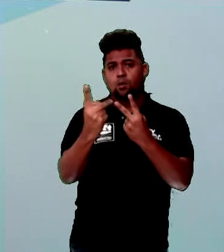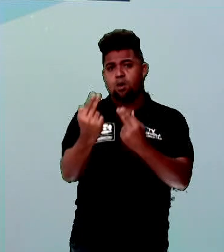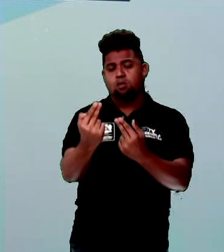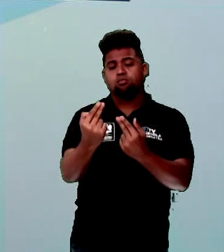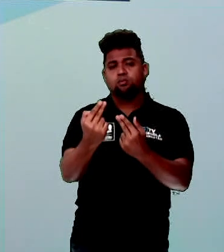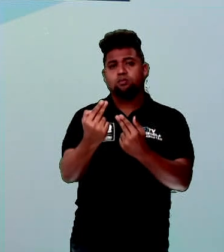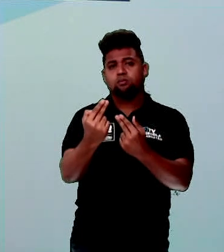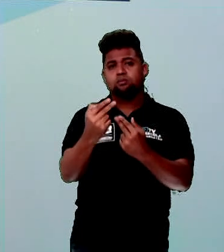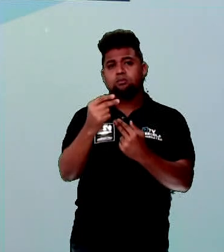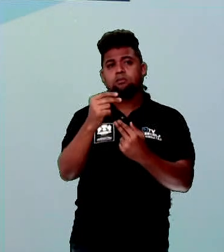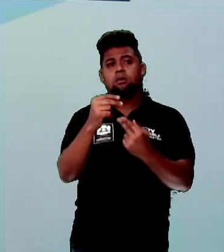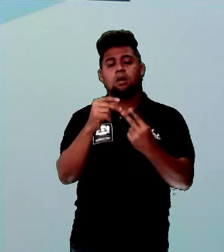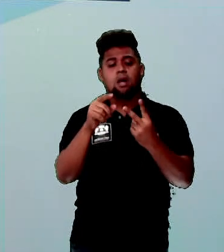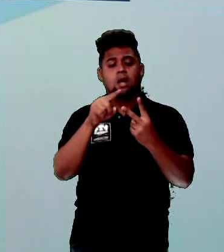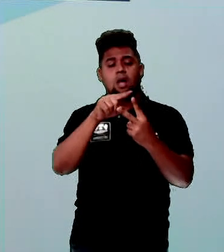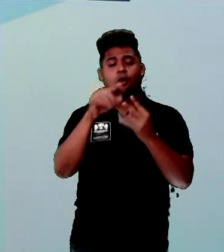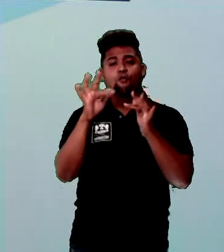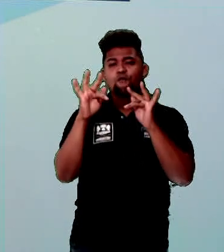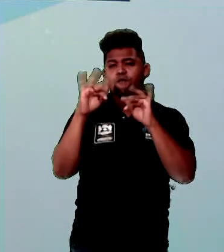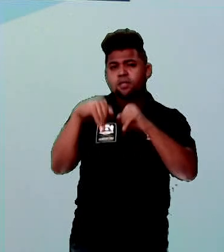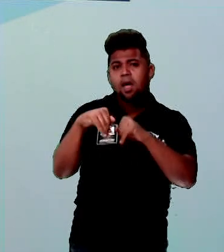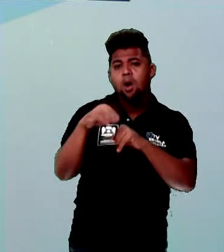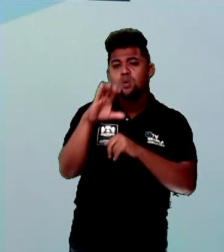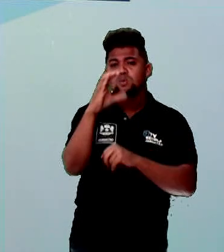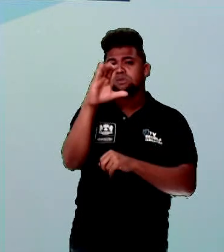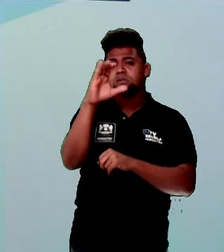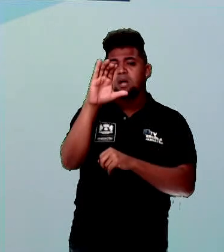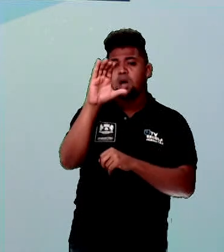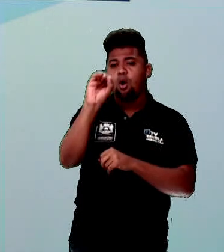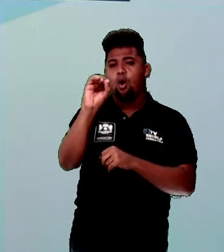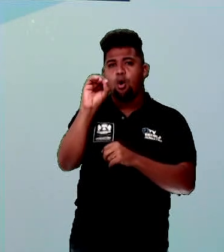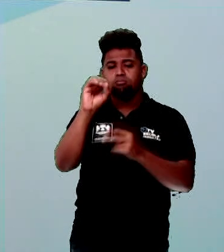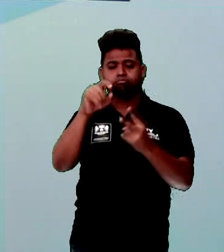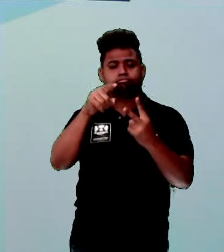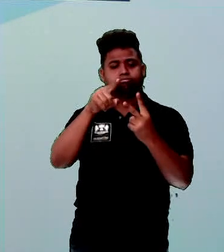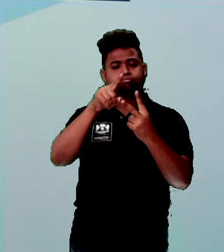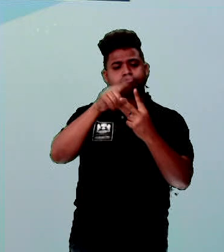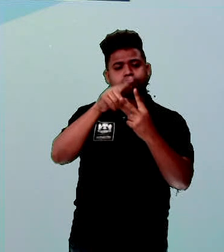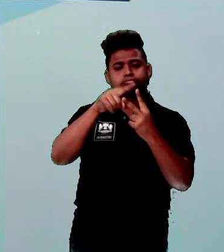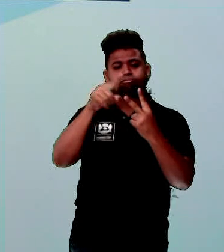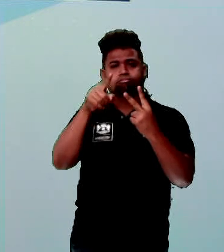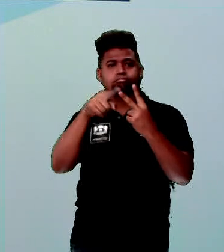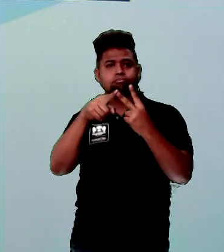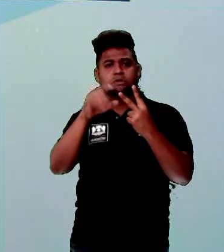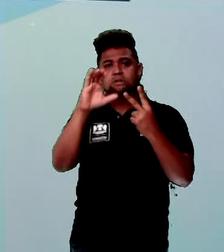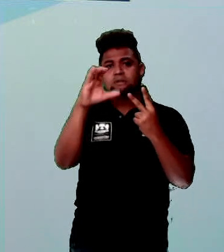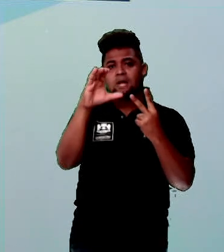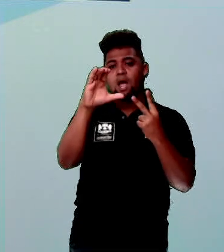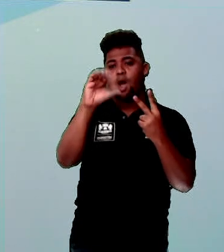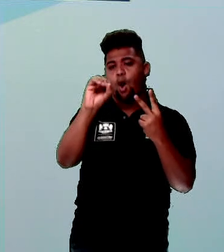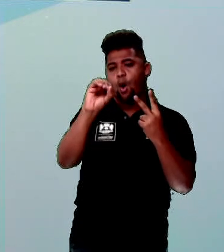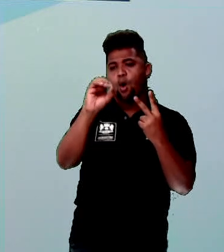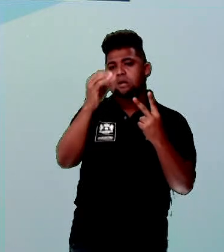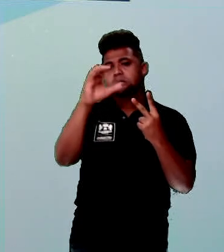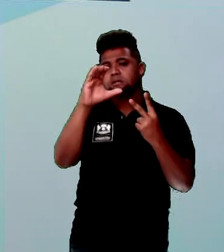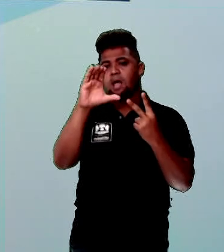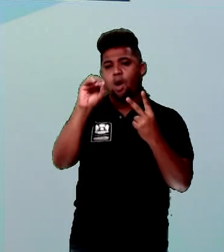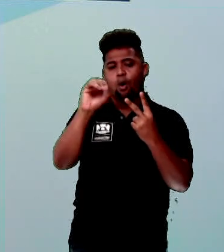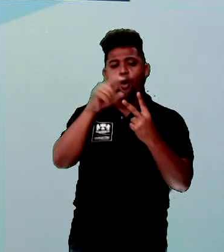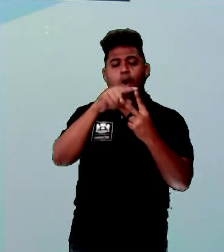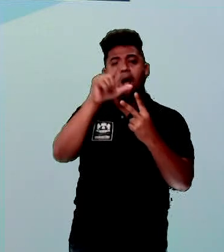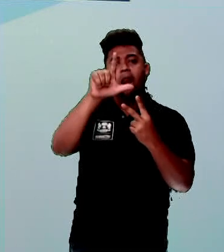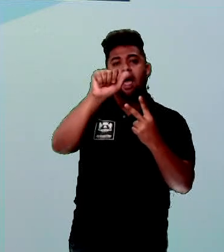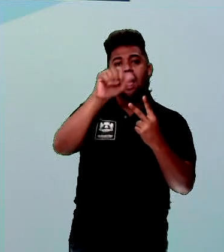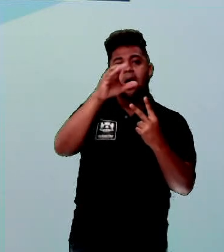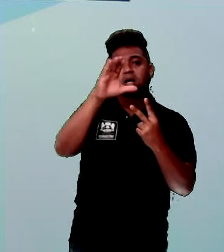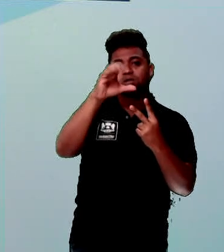final delas é formado por C cedilha O. C cedilha O, laço e